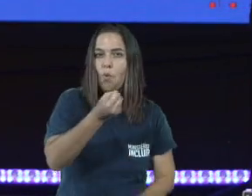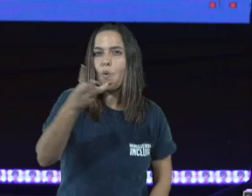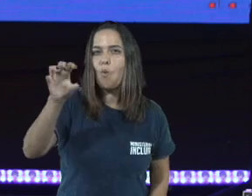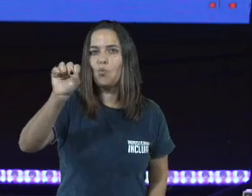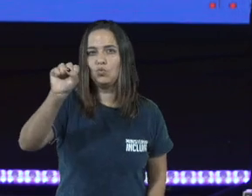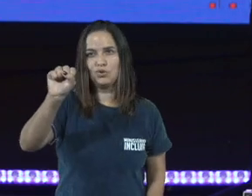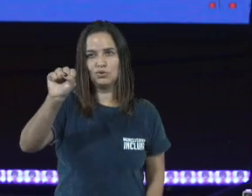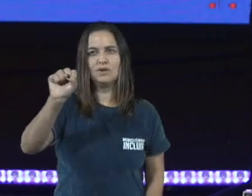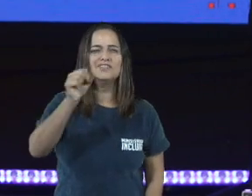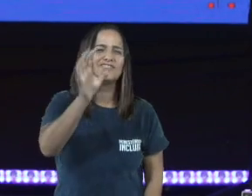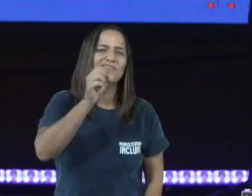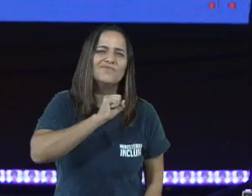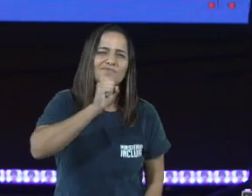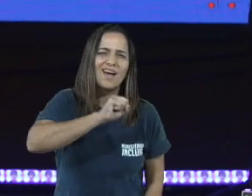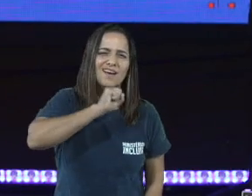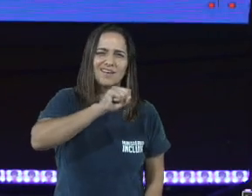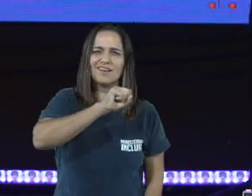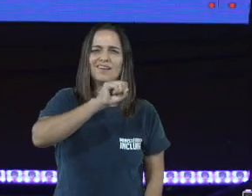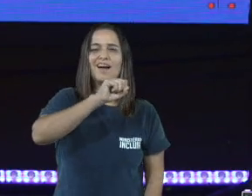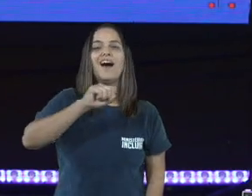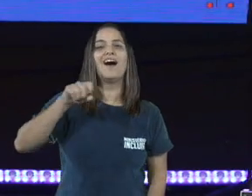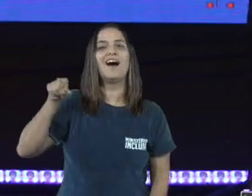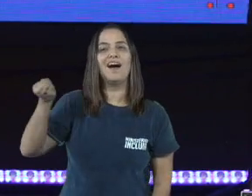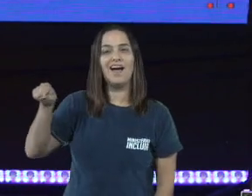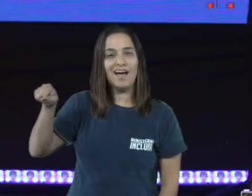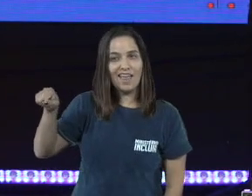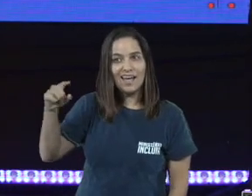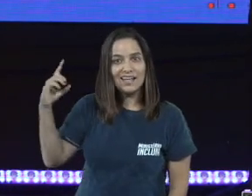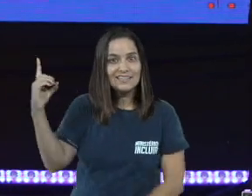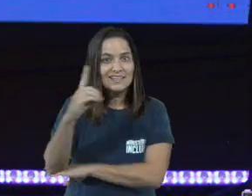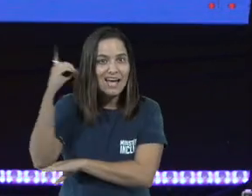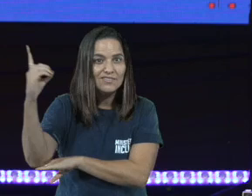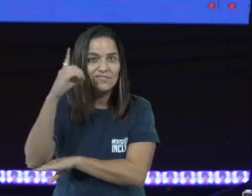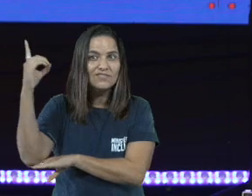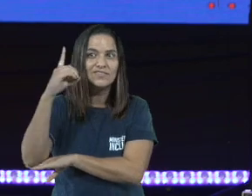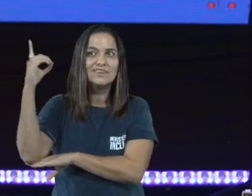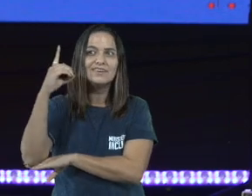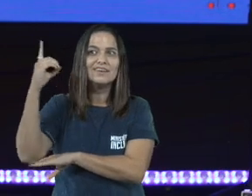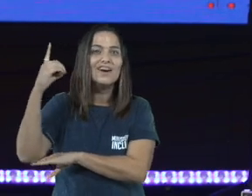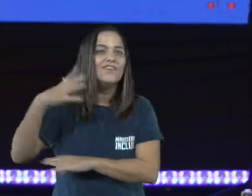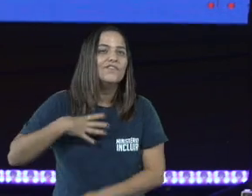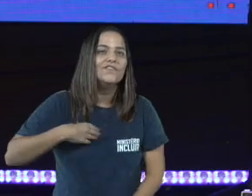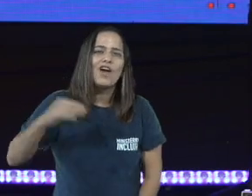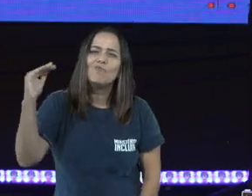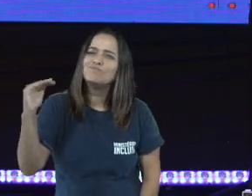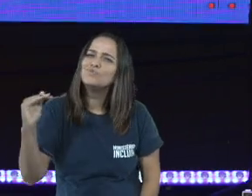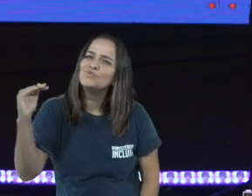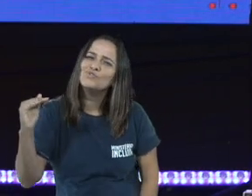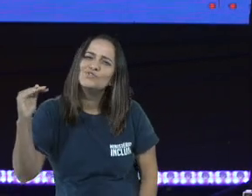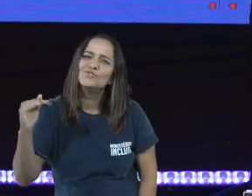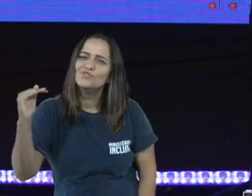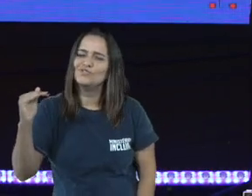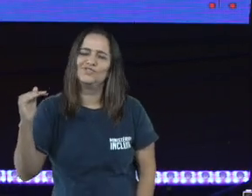Olha isso ele é o Caçula de oito irmãos o meu caçulinha pelo menininho da família aí no